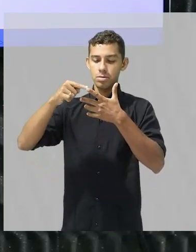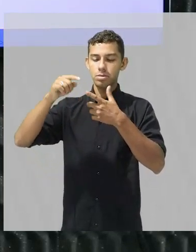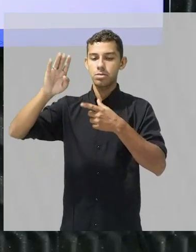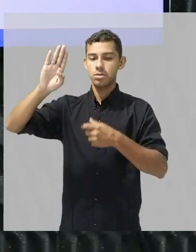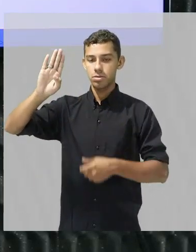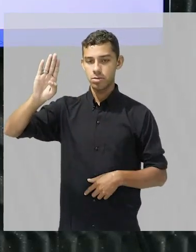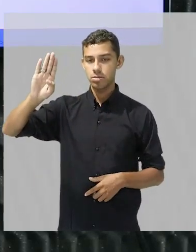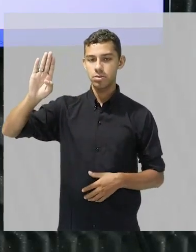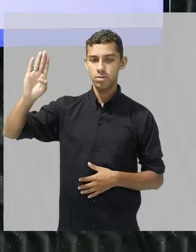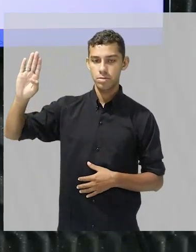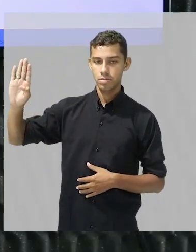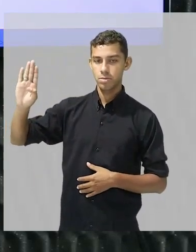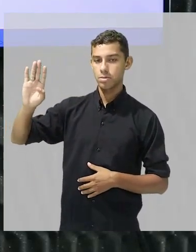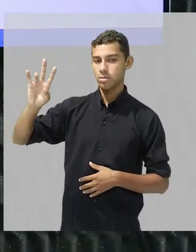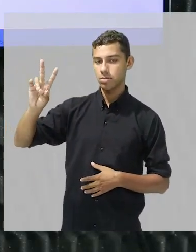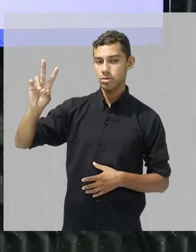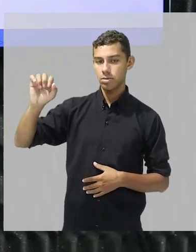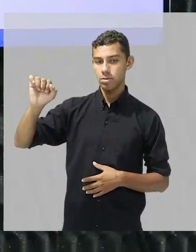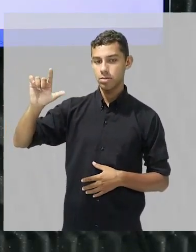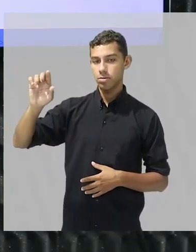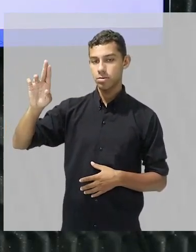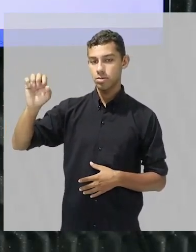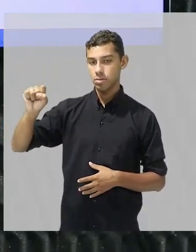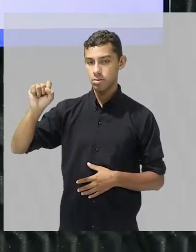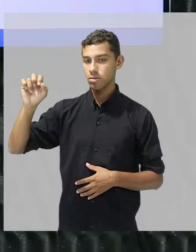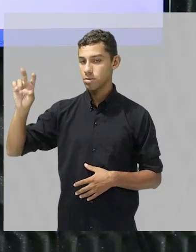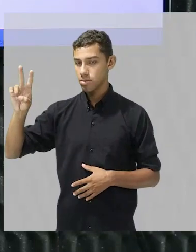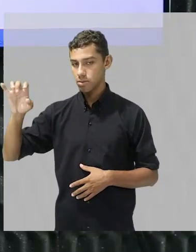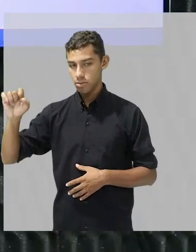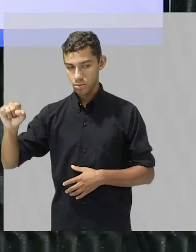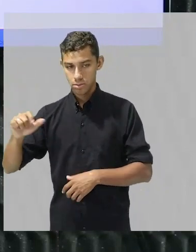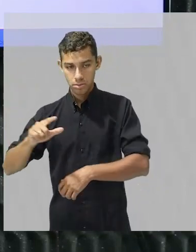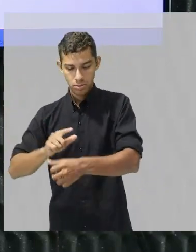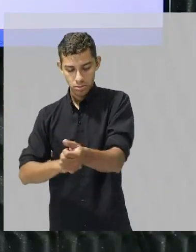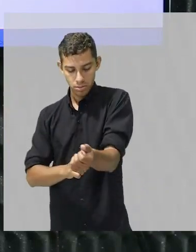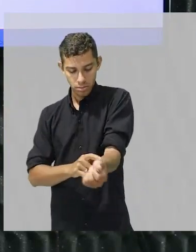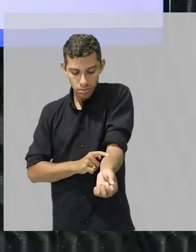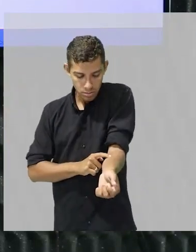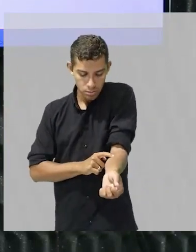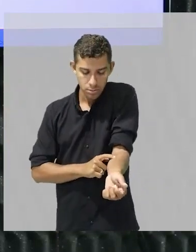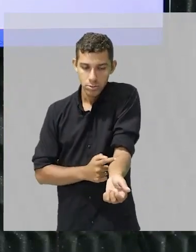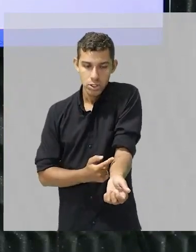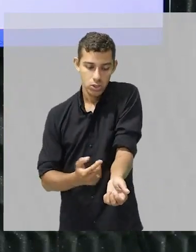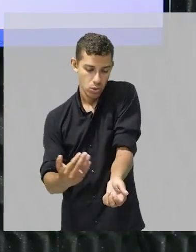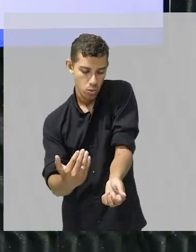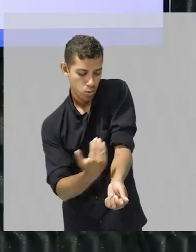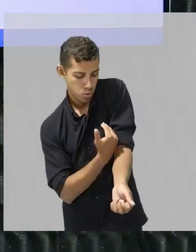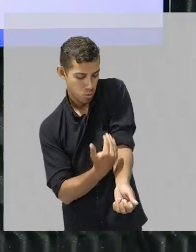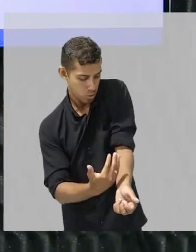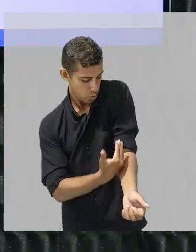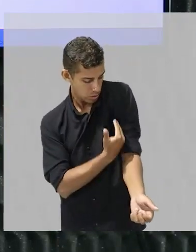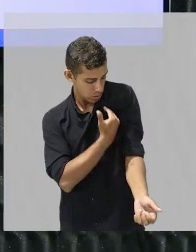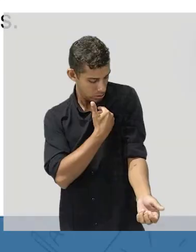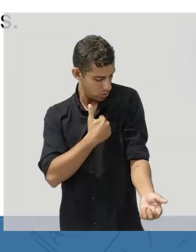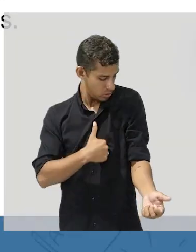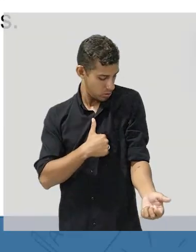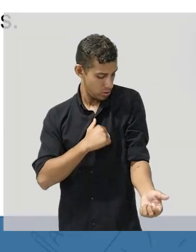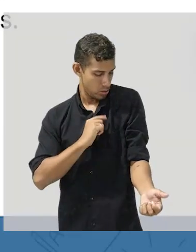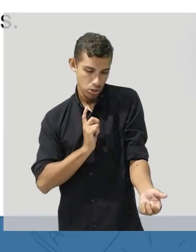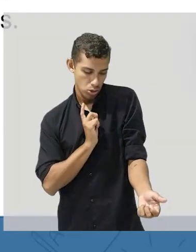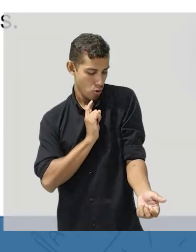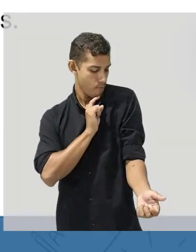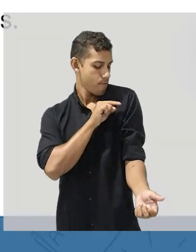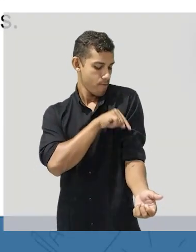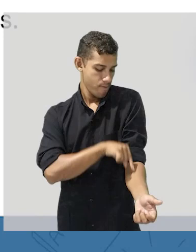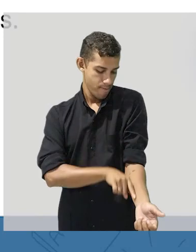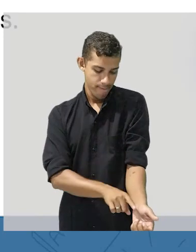isso aí é a ação das válvulas venosas que impede o refluxo sanguíneo, né? Vai impedir que esse sangue volte, tá? Para poder não